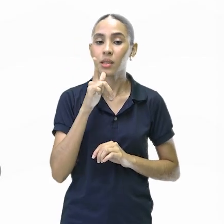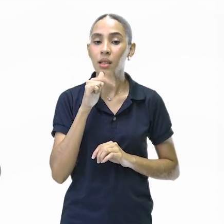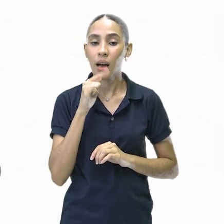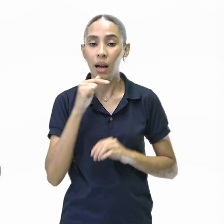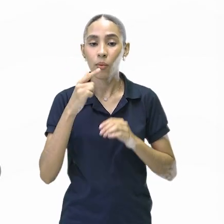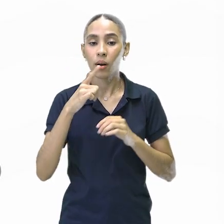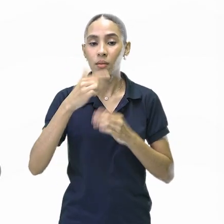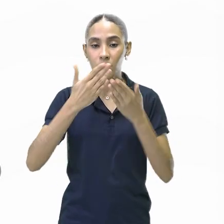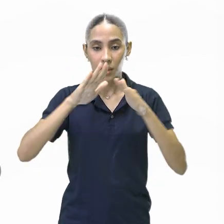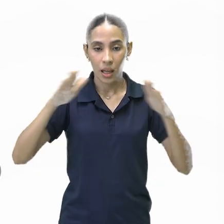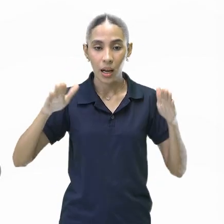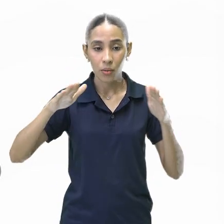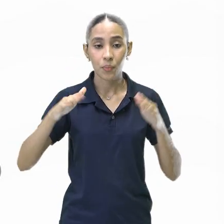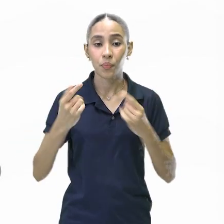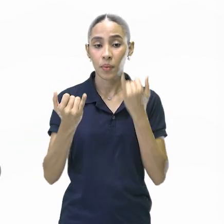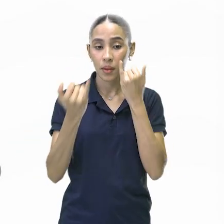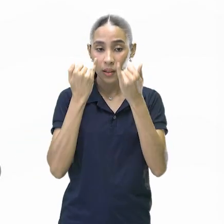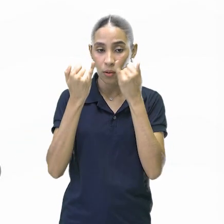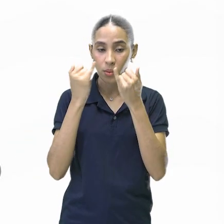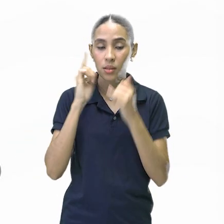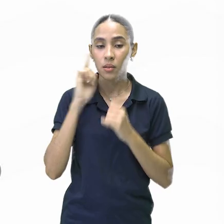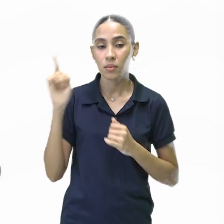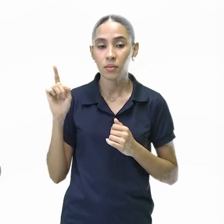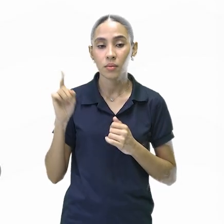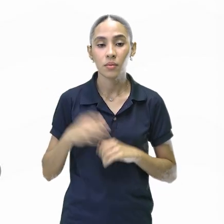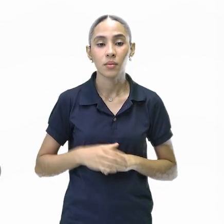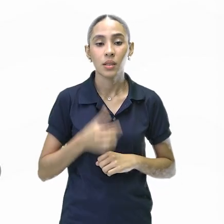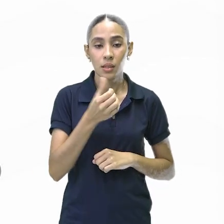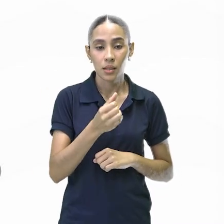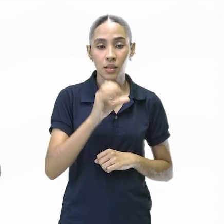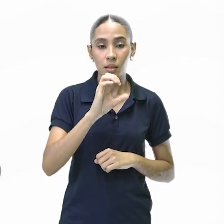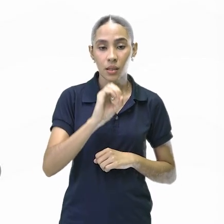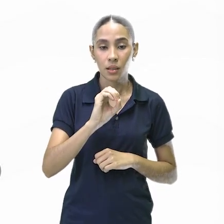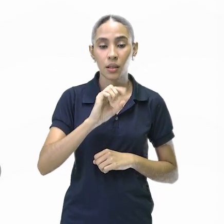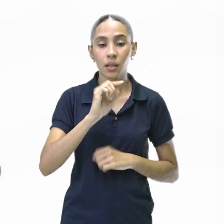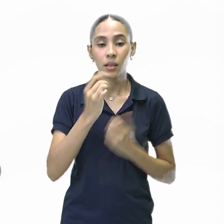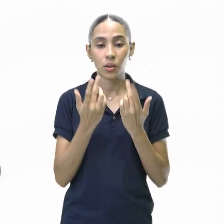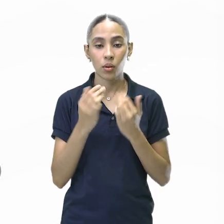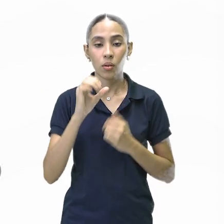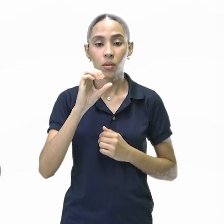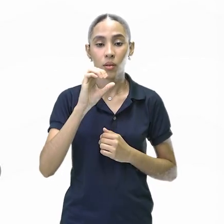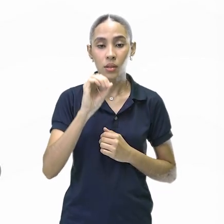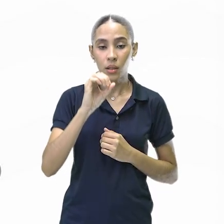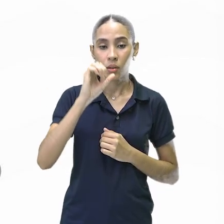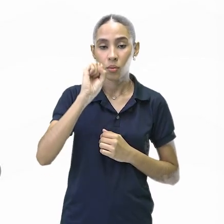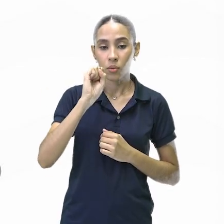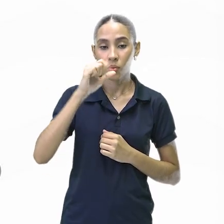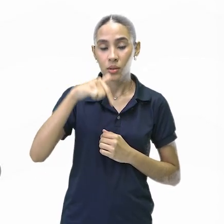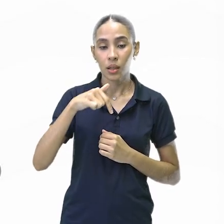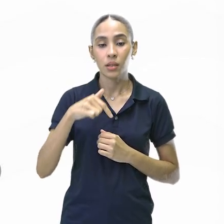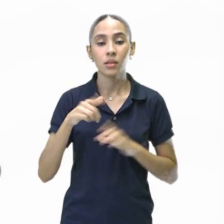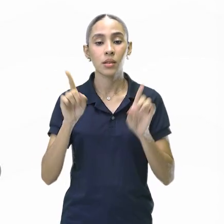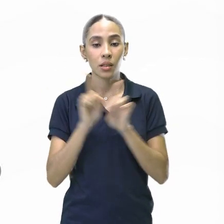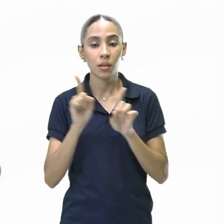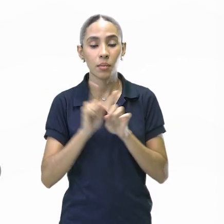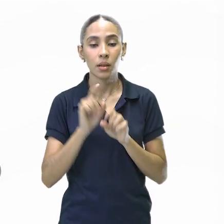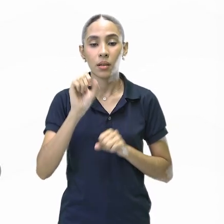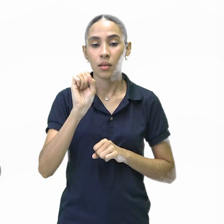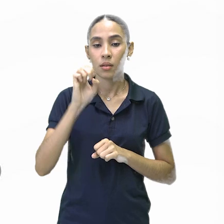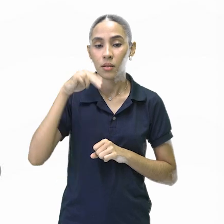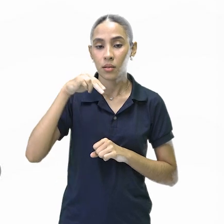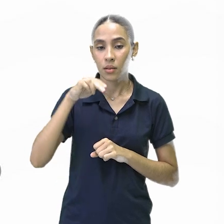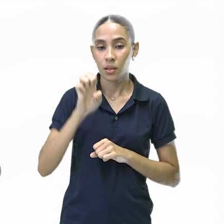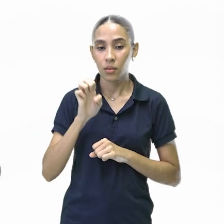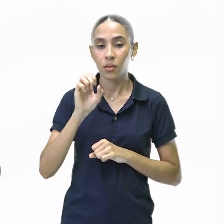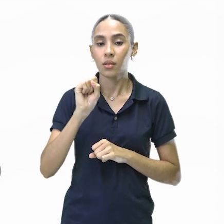lago. E os dados, seno de 60, 0,87, seno de 45, 0,7. Claro,